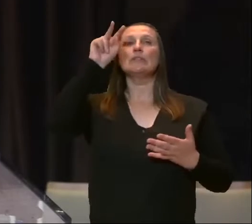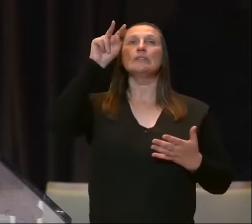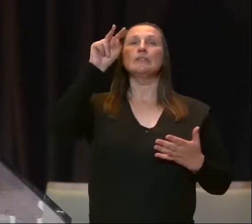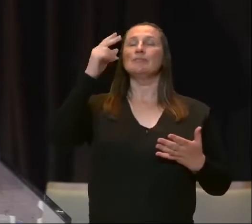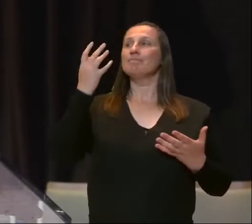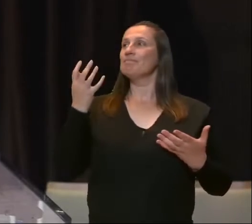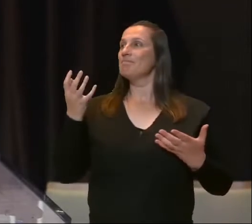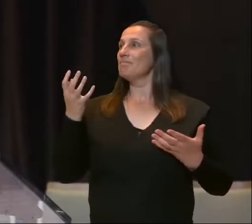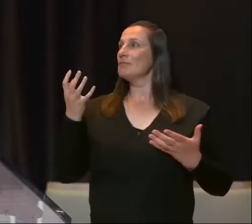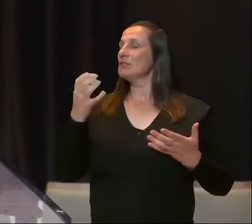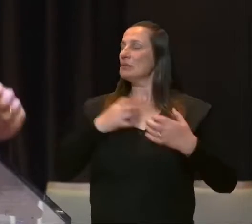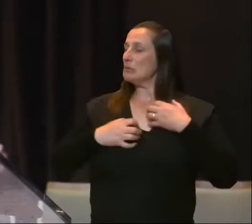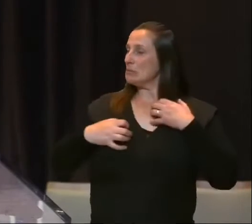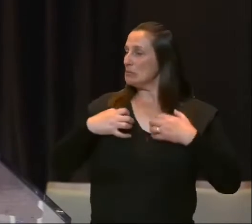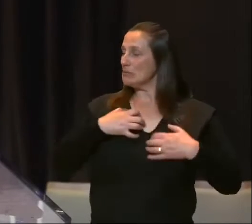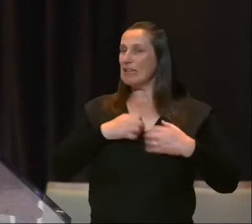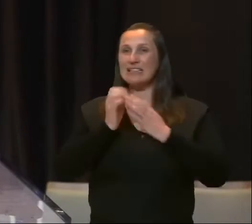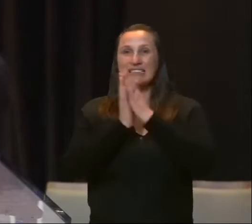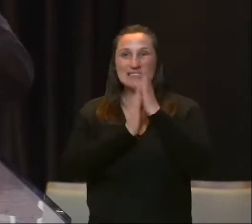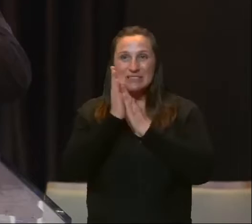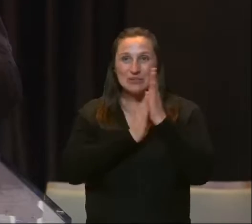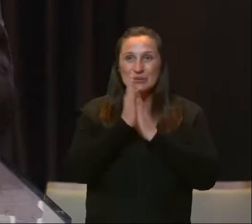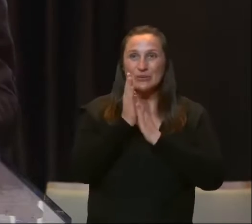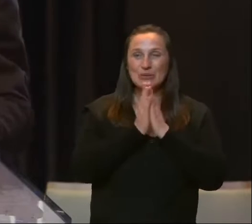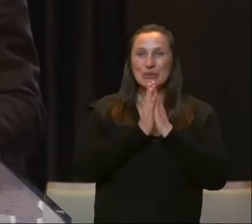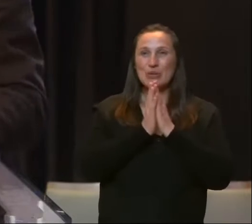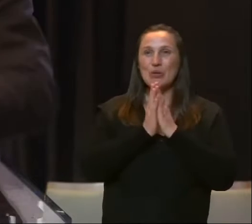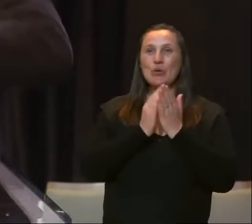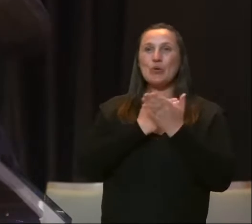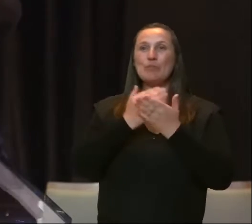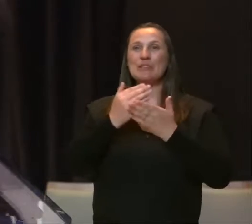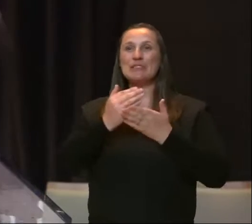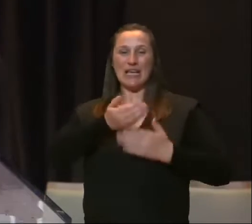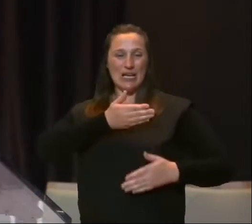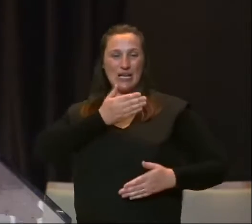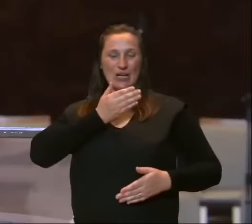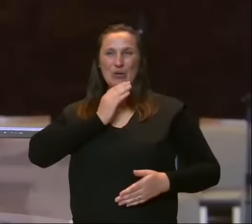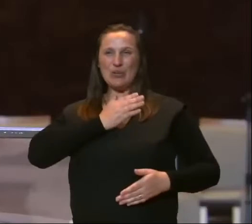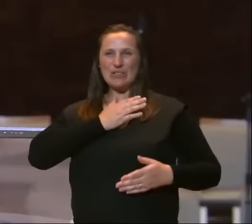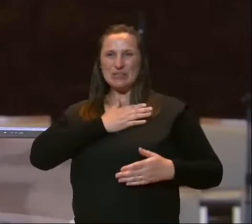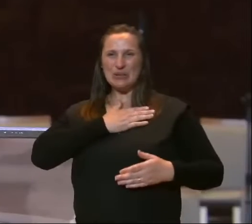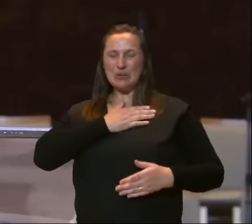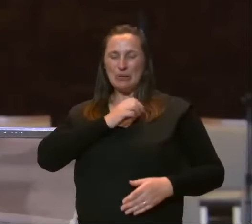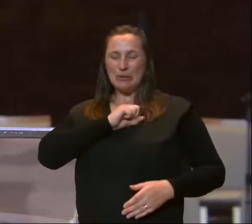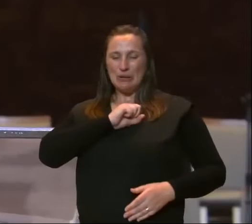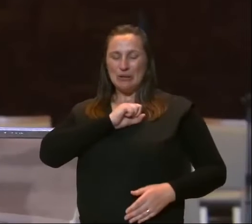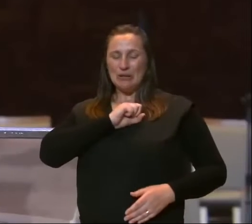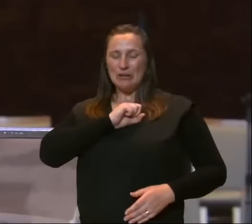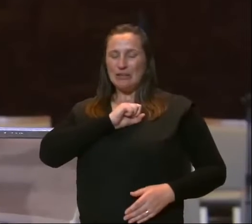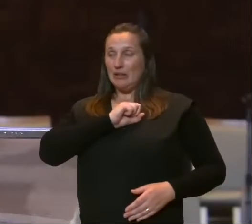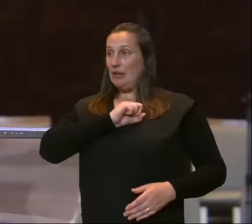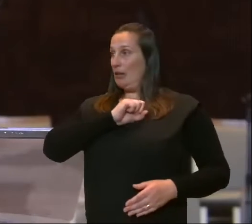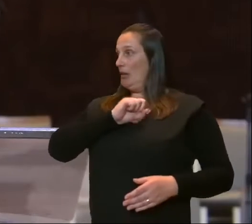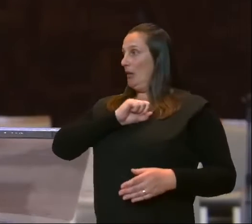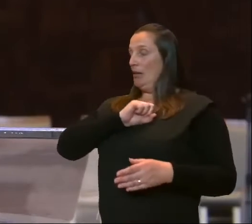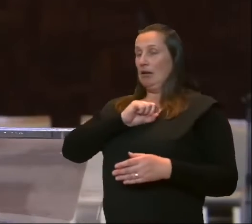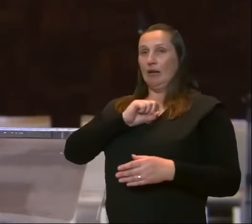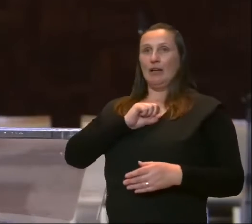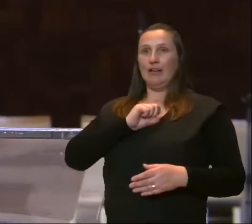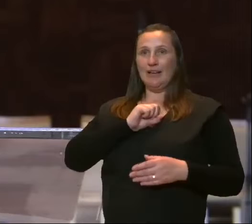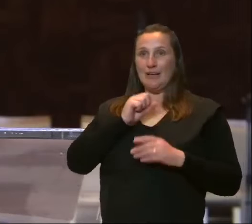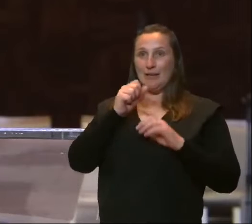E aí comecei a ficar tão ansioso, comecei a ter dor no peito. Um dia acordei com taquicardia. Isso alguns